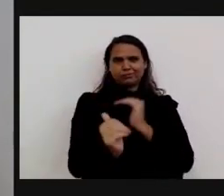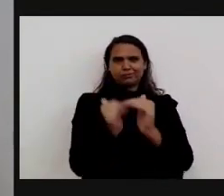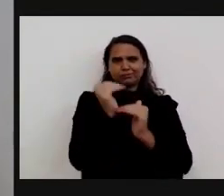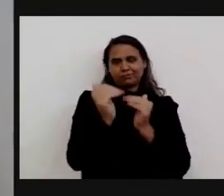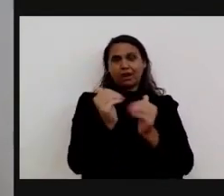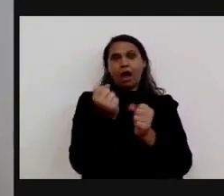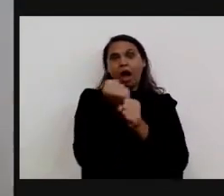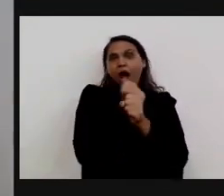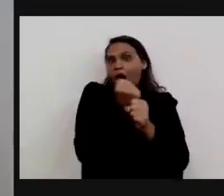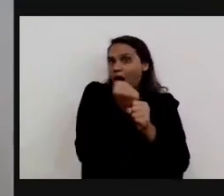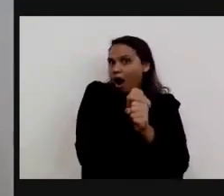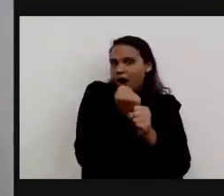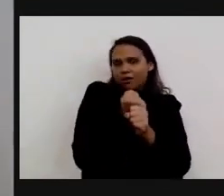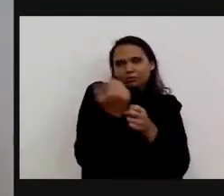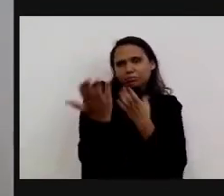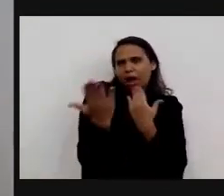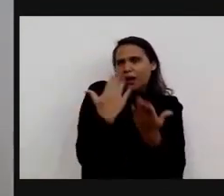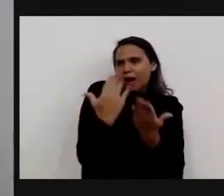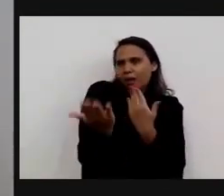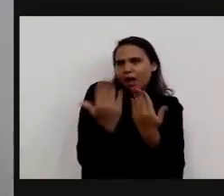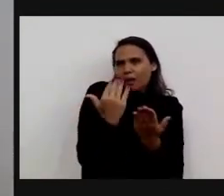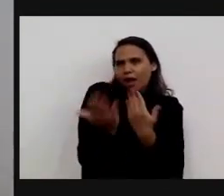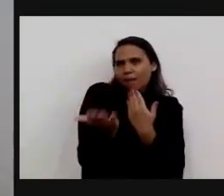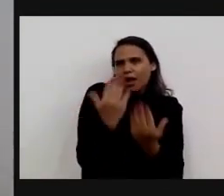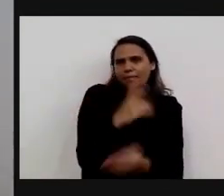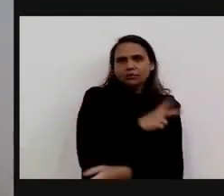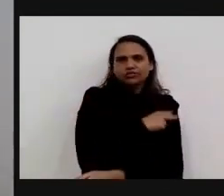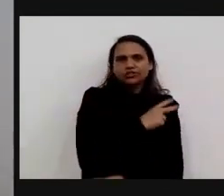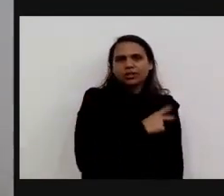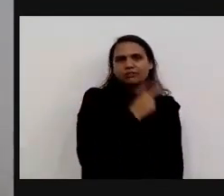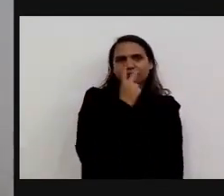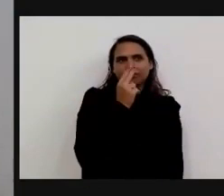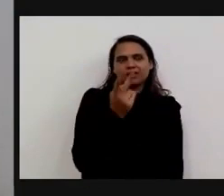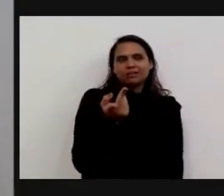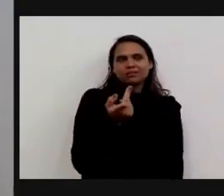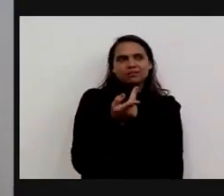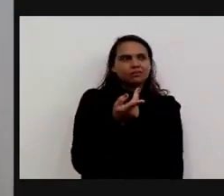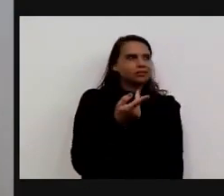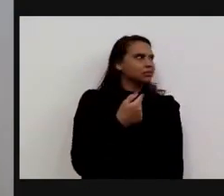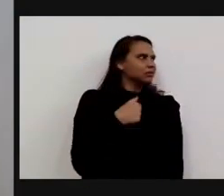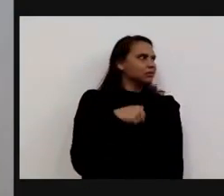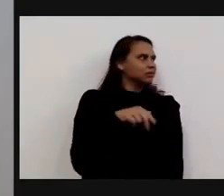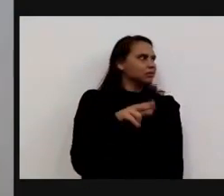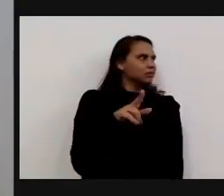trabalhando com as pessoas trabalhando com os nossos chefes por exemplo sem nunca adorei